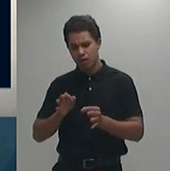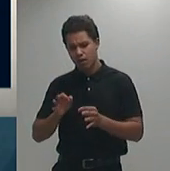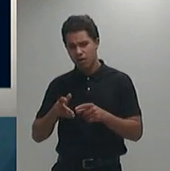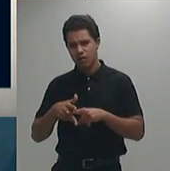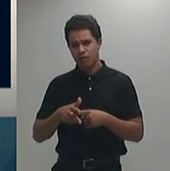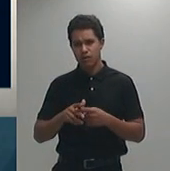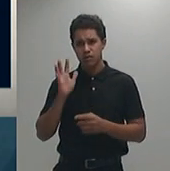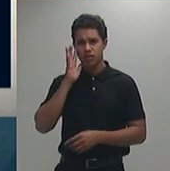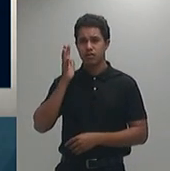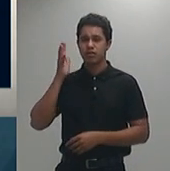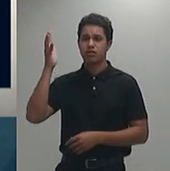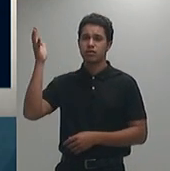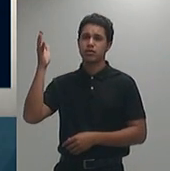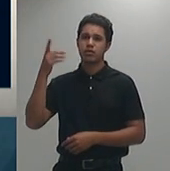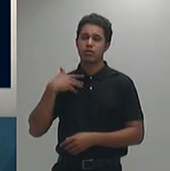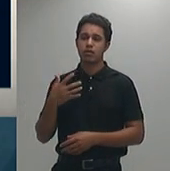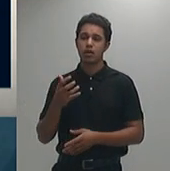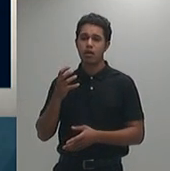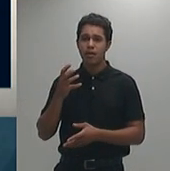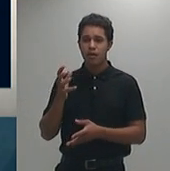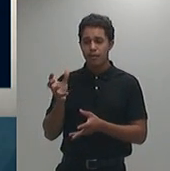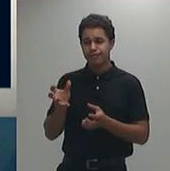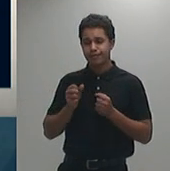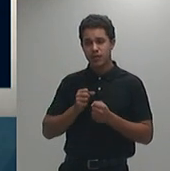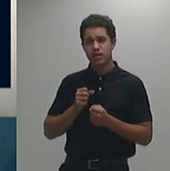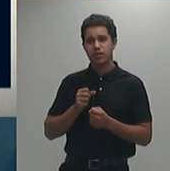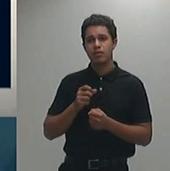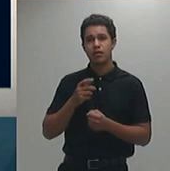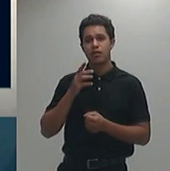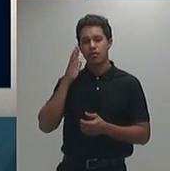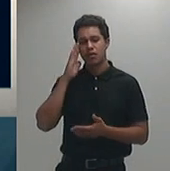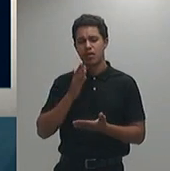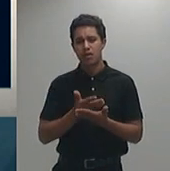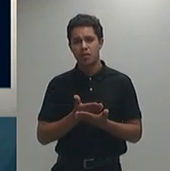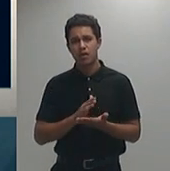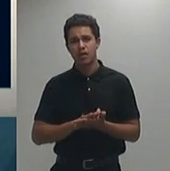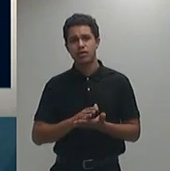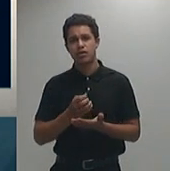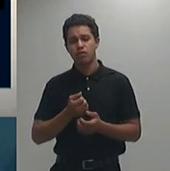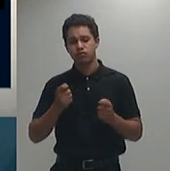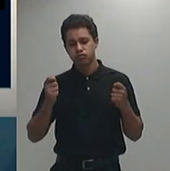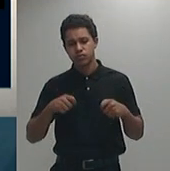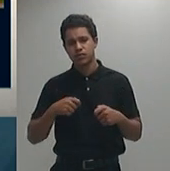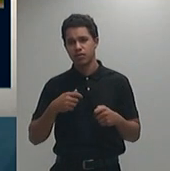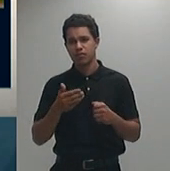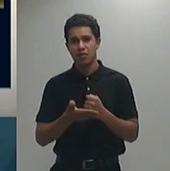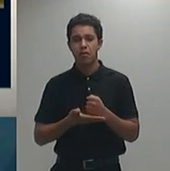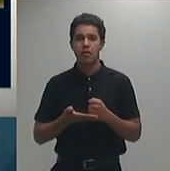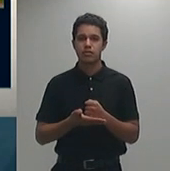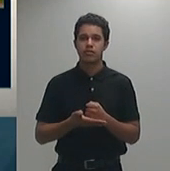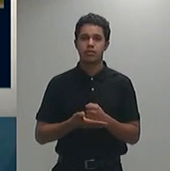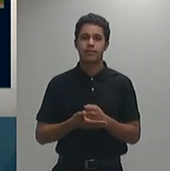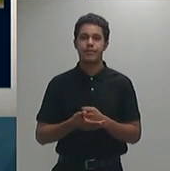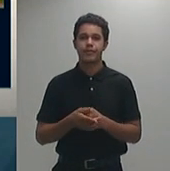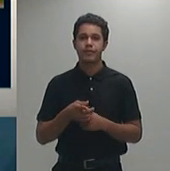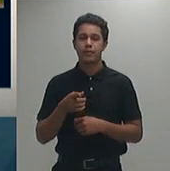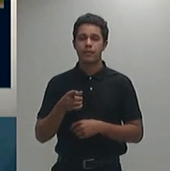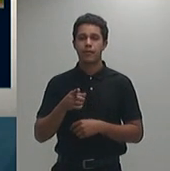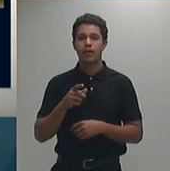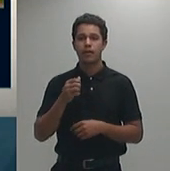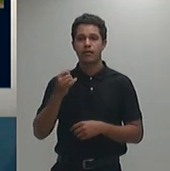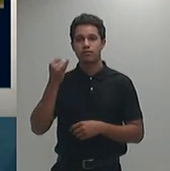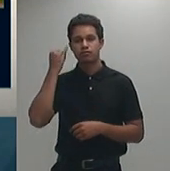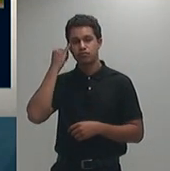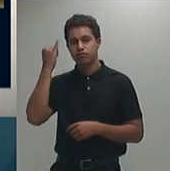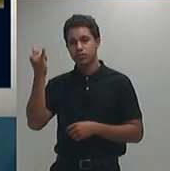decisões que adotaram interpretações possíveis e razoáveis na hipótese Oi